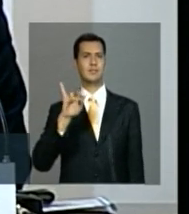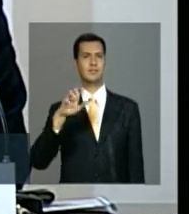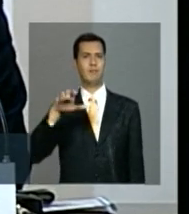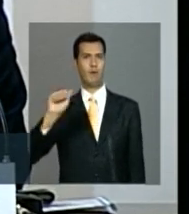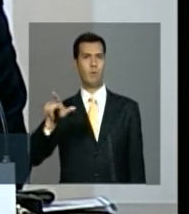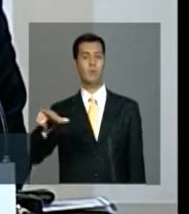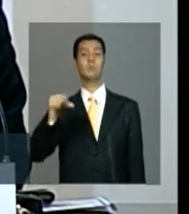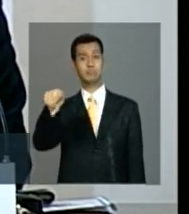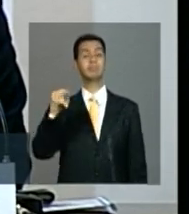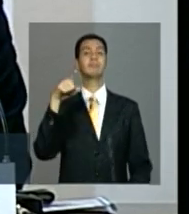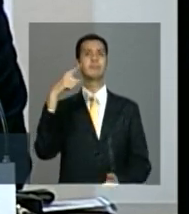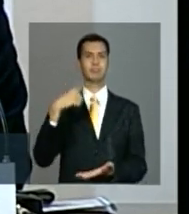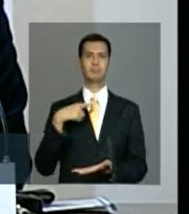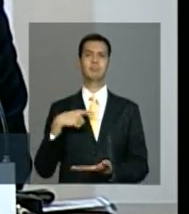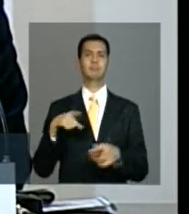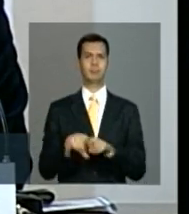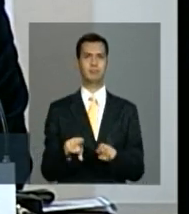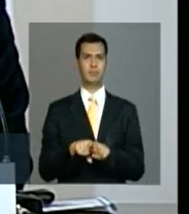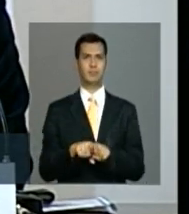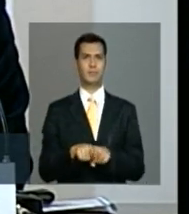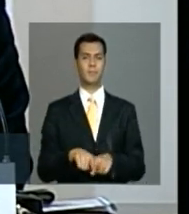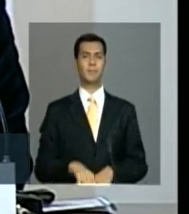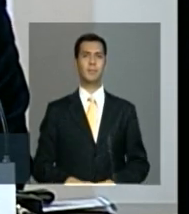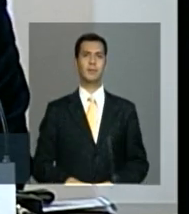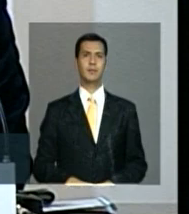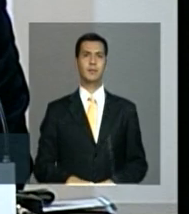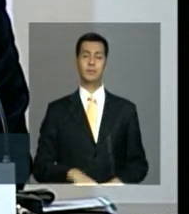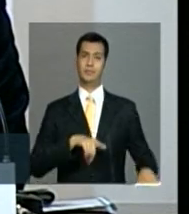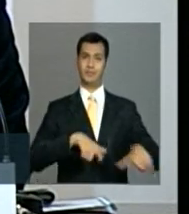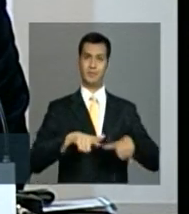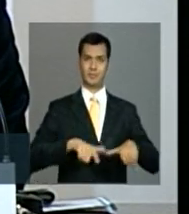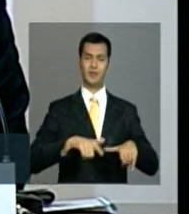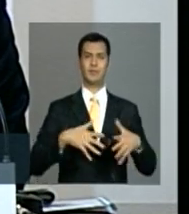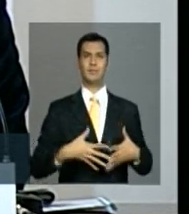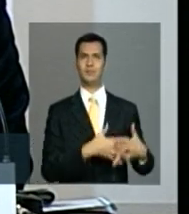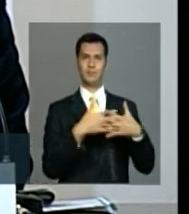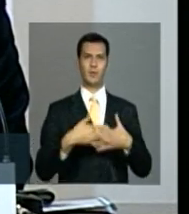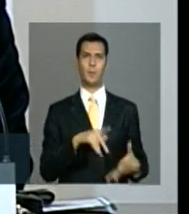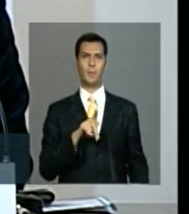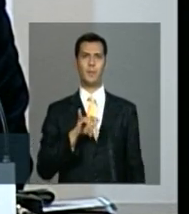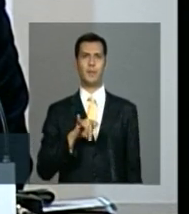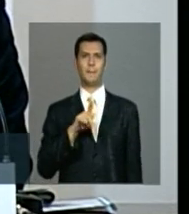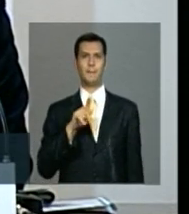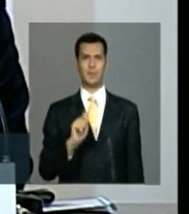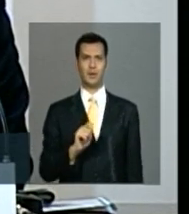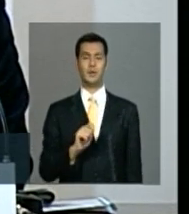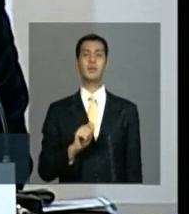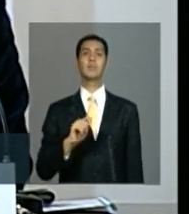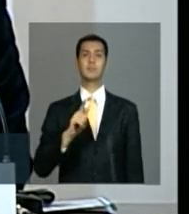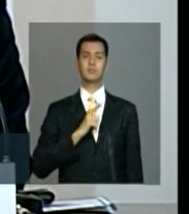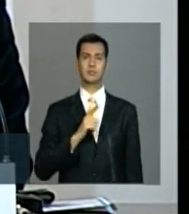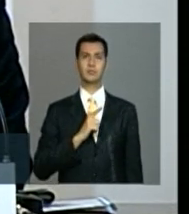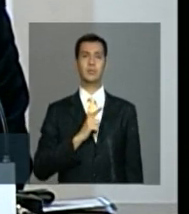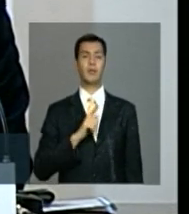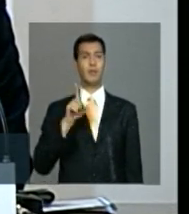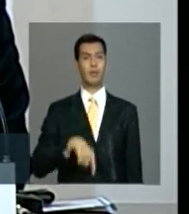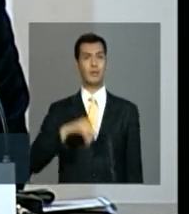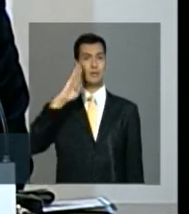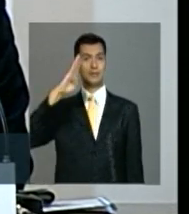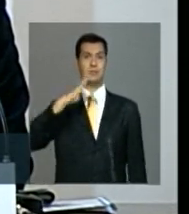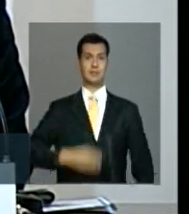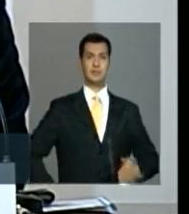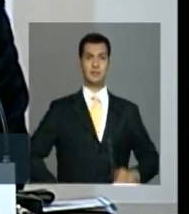operação carro pipa que é desenvolvida sob a coordenação da secretaria nacional de Defesa Civil mas operada pelo exército